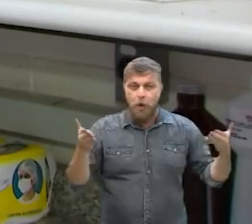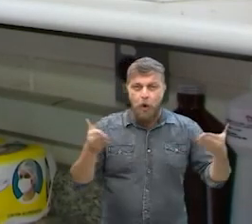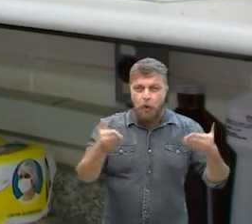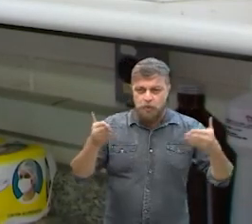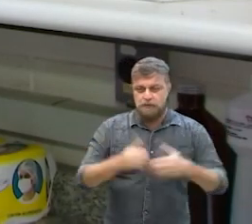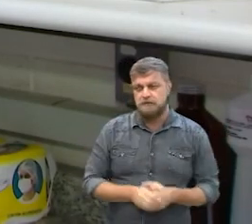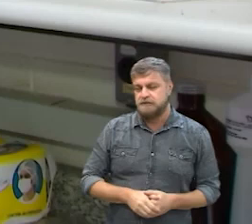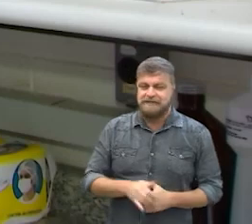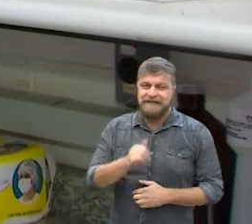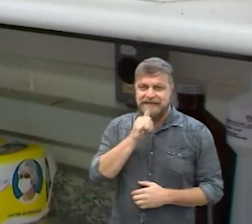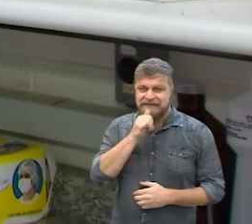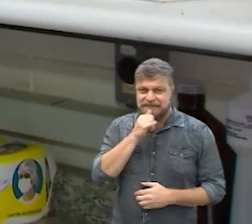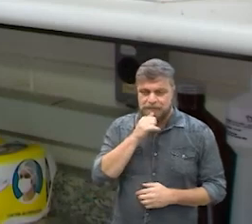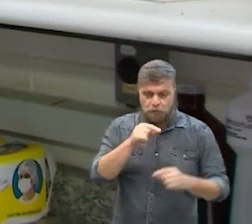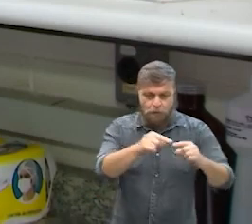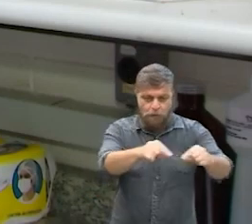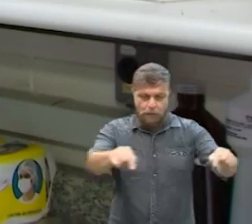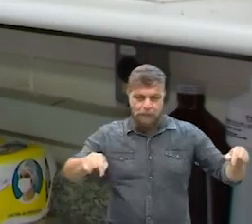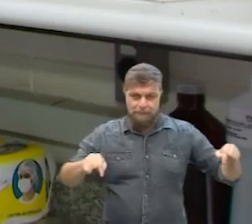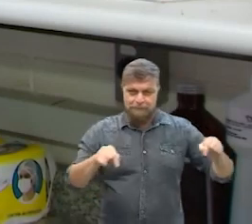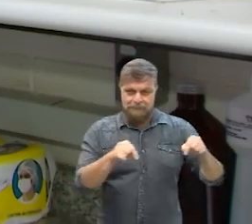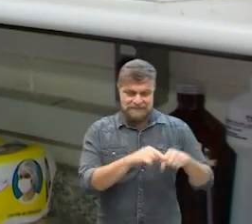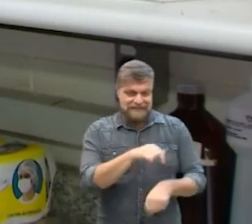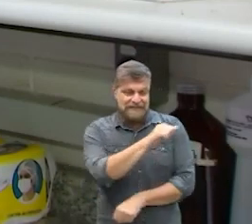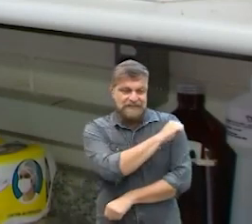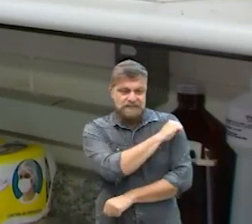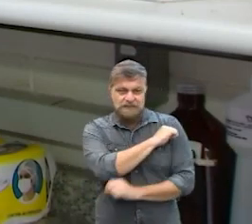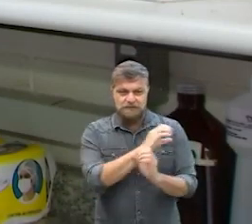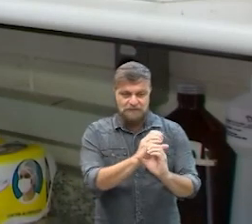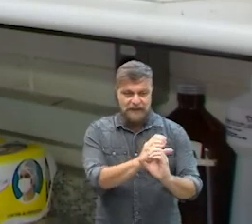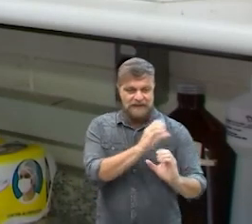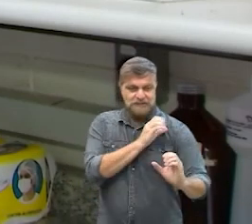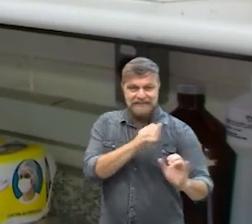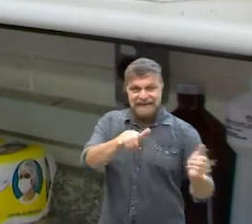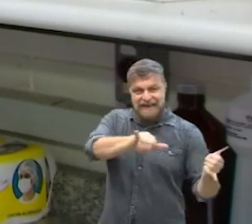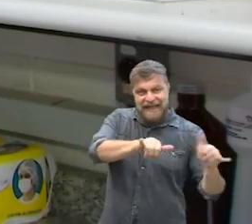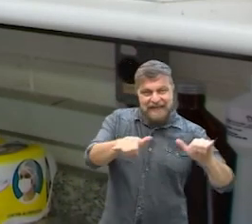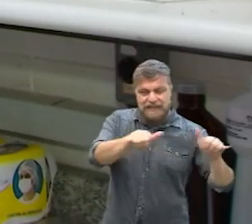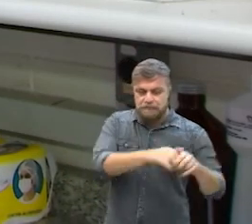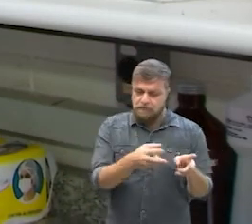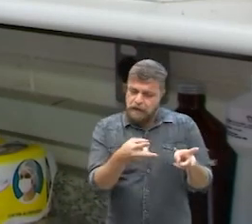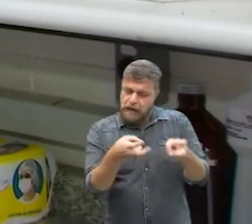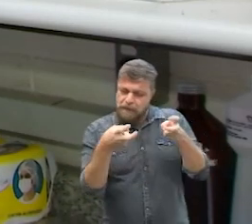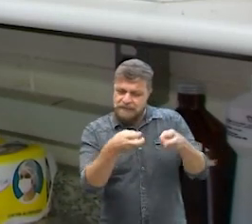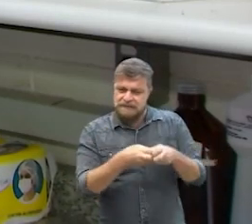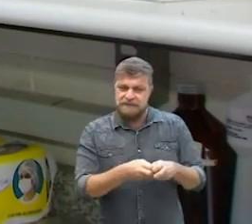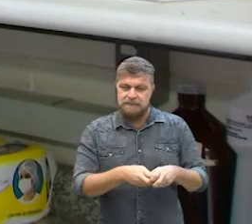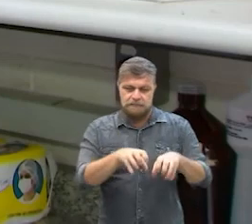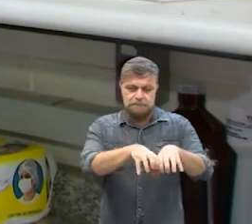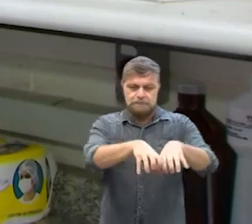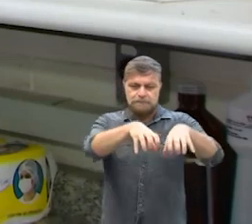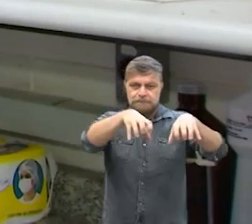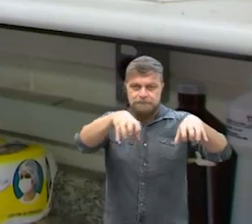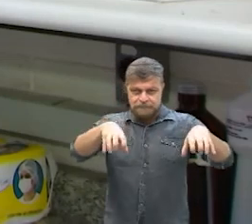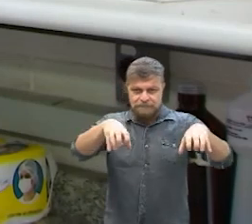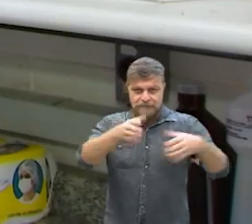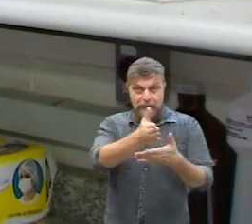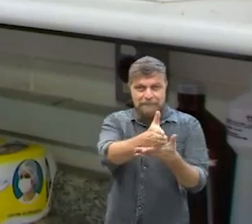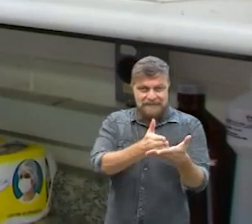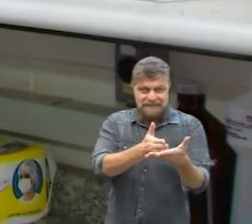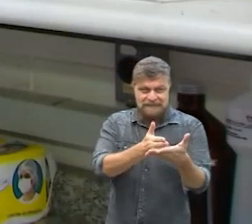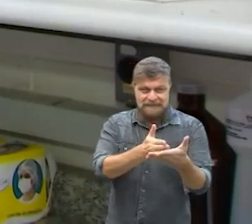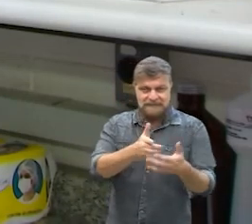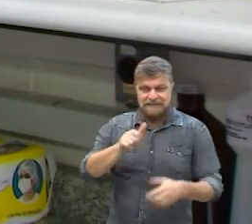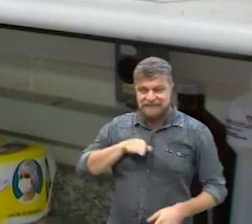for verificar uma sala de estudantes de engenharia química, você vai notar que é metade. Já não